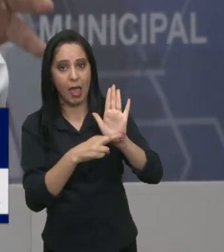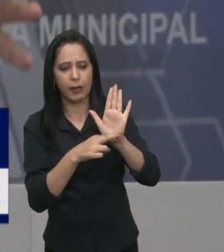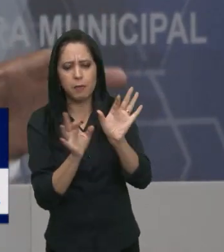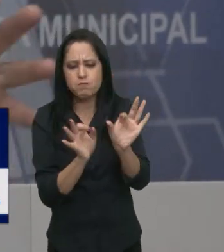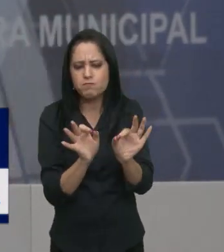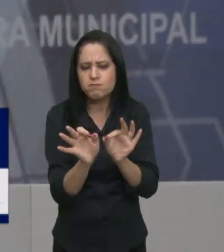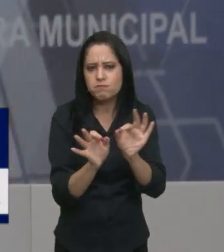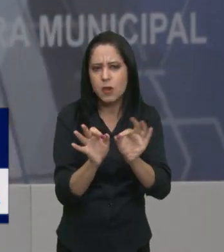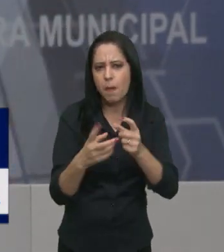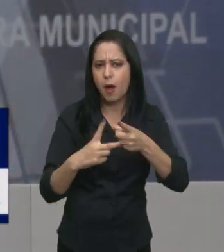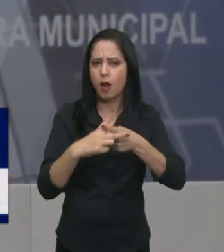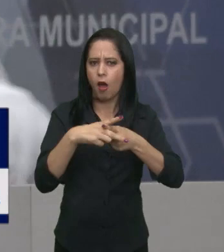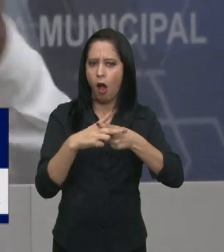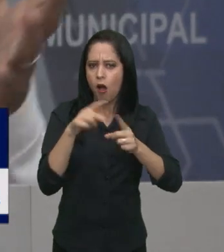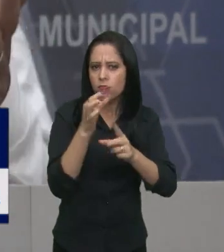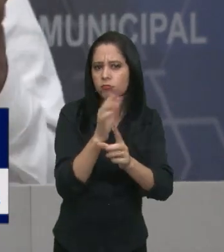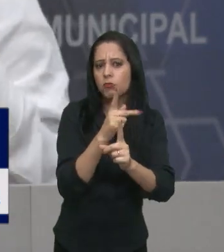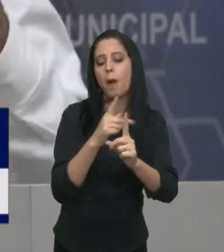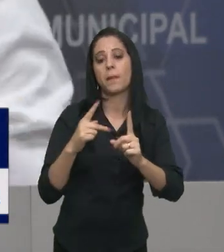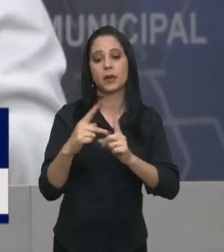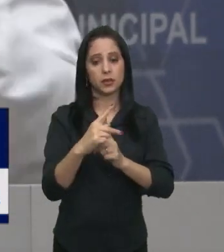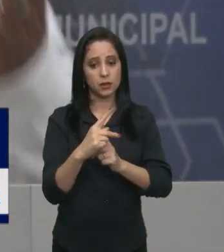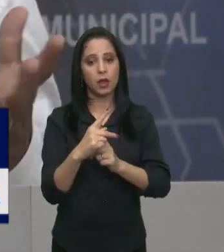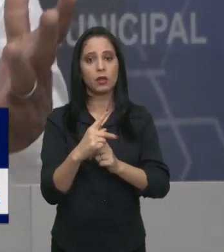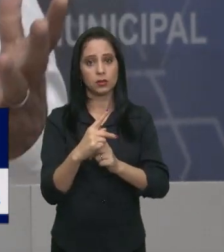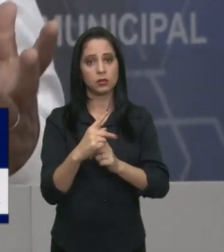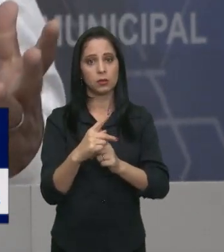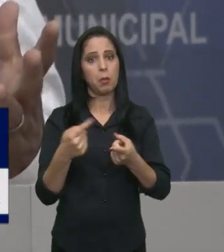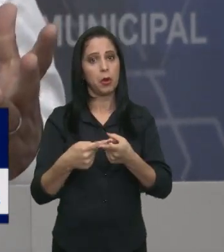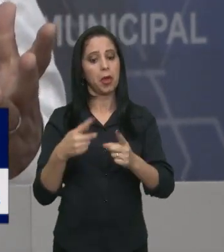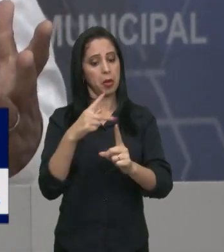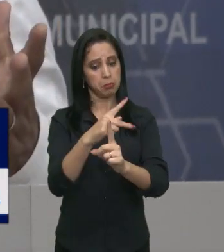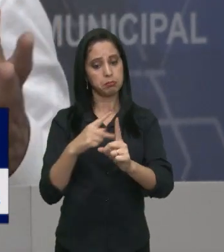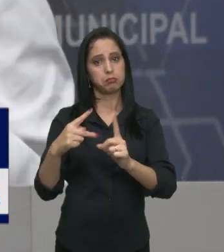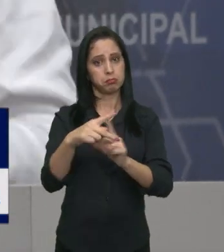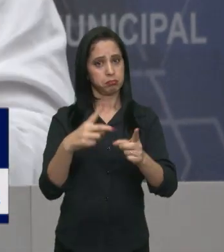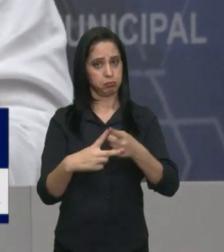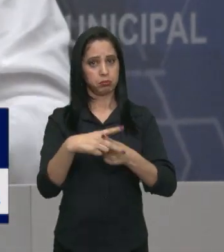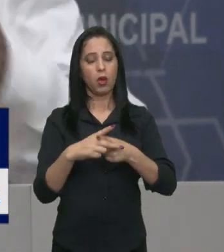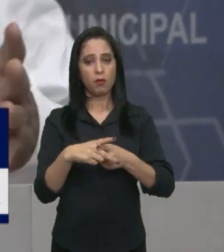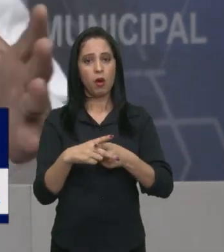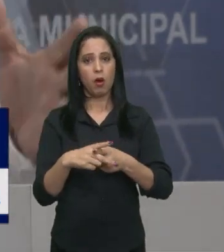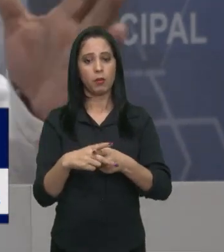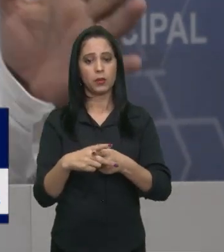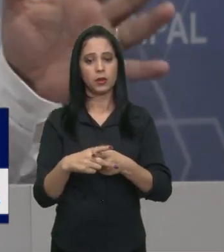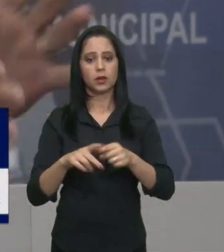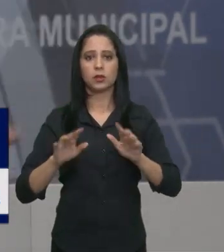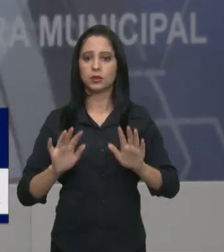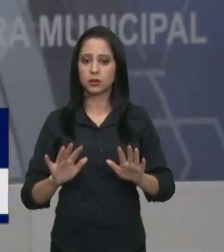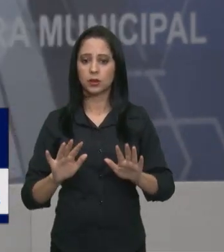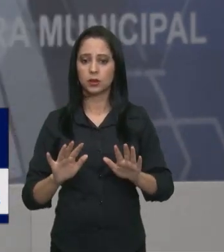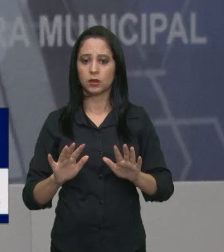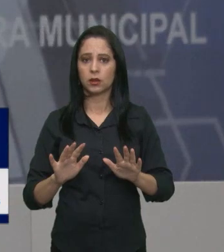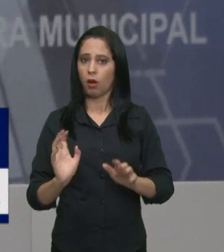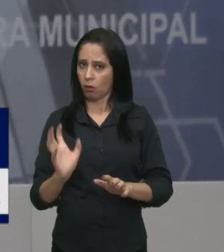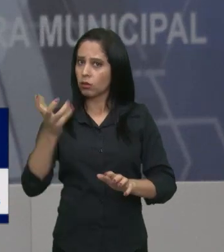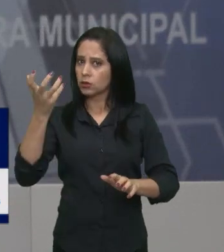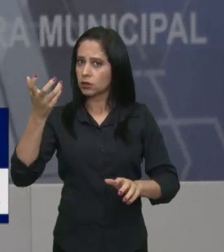Previdência no Brasil. É uma reforma previdenciária. E é isso que veio